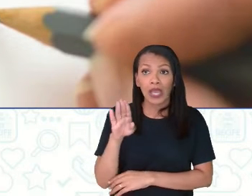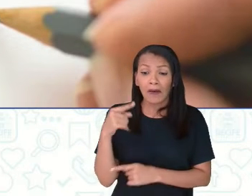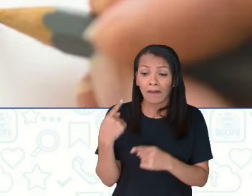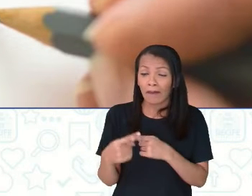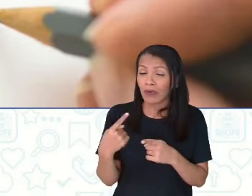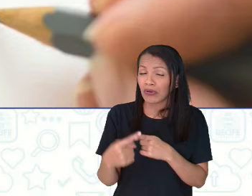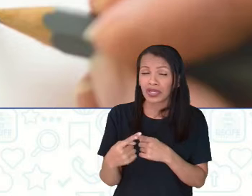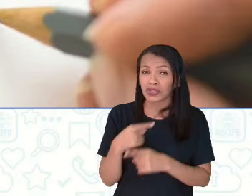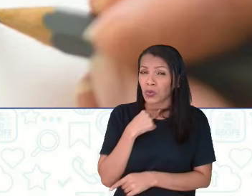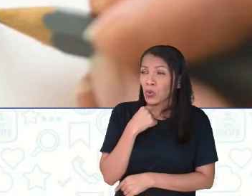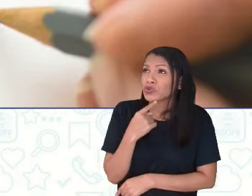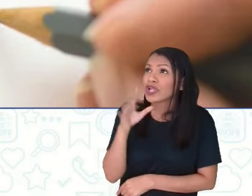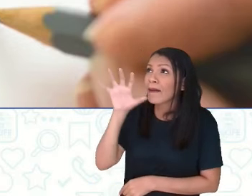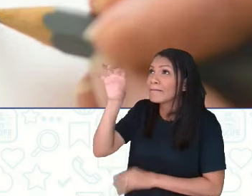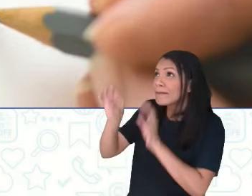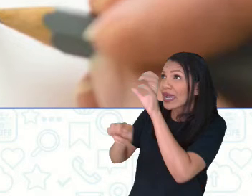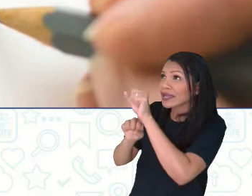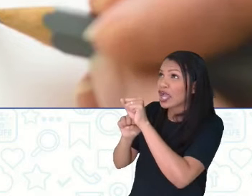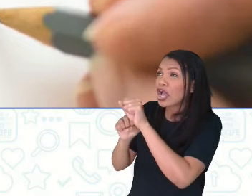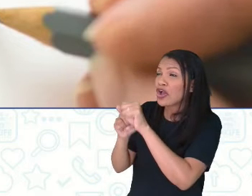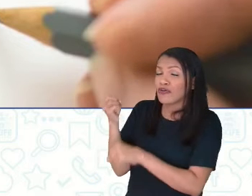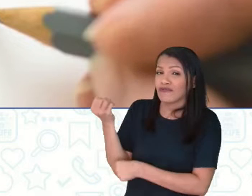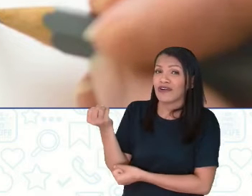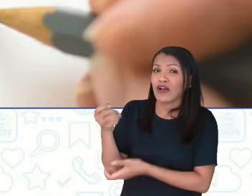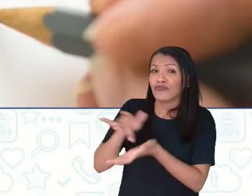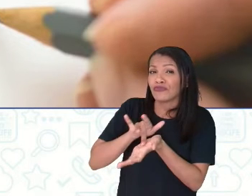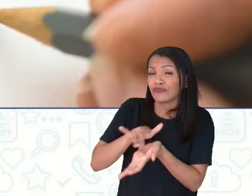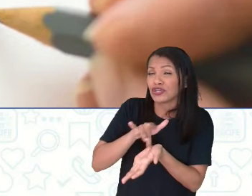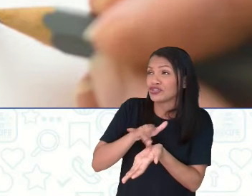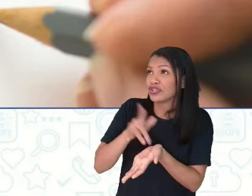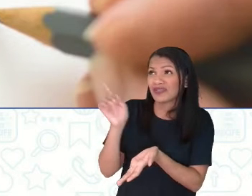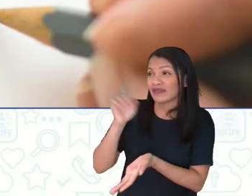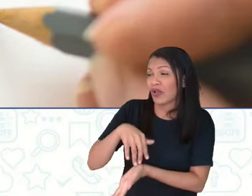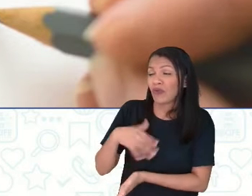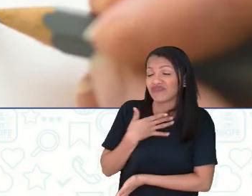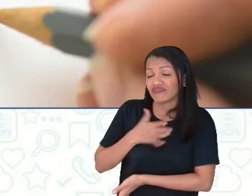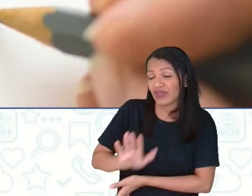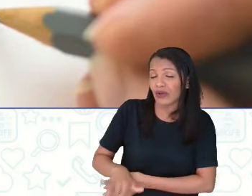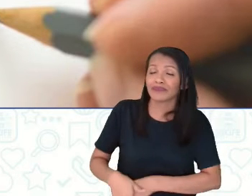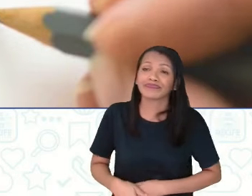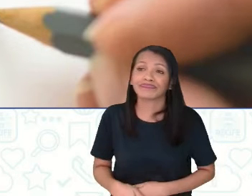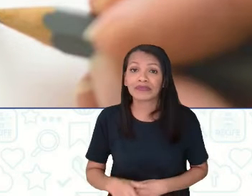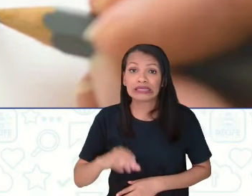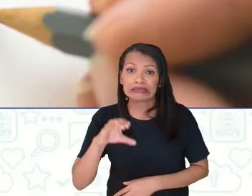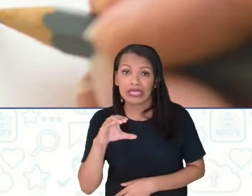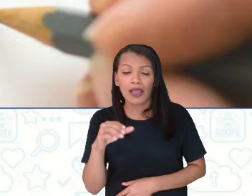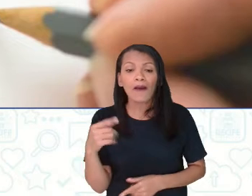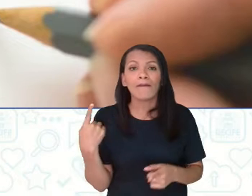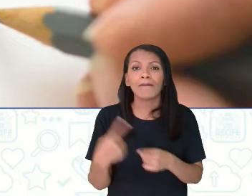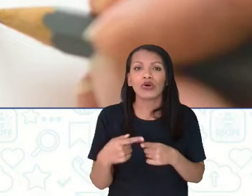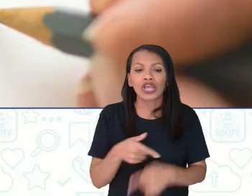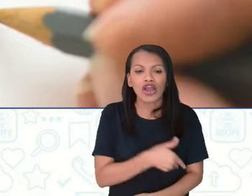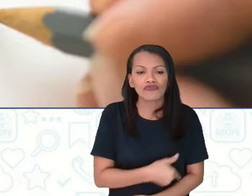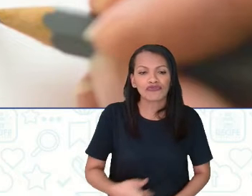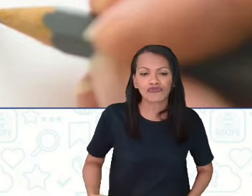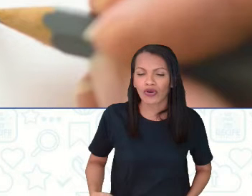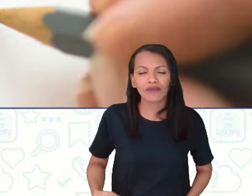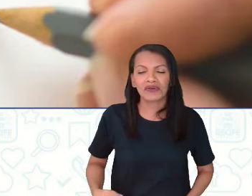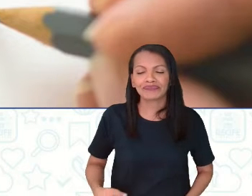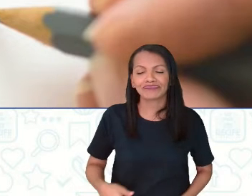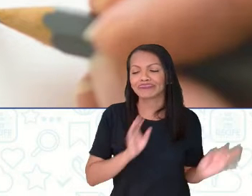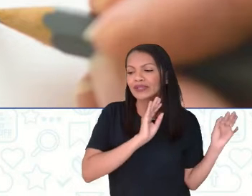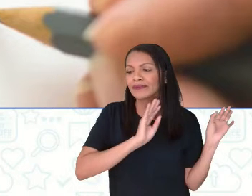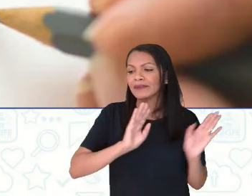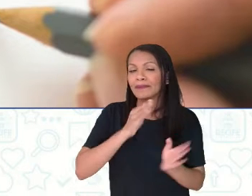resolveu mentir, fingindo que não as desejava. Letra C, porque perdeu o apetite. Ou letra D, ao ouvir um pequeno